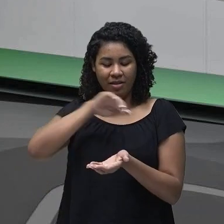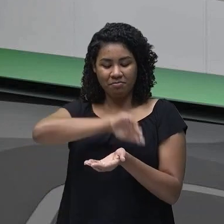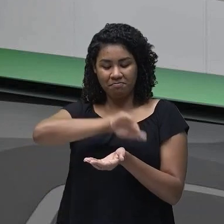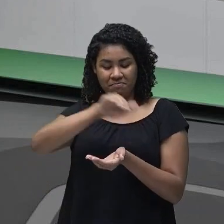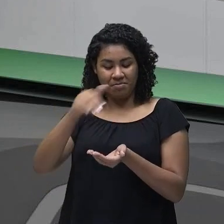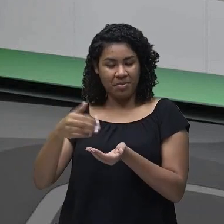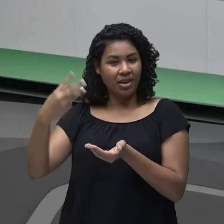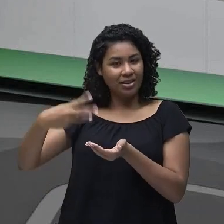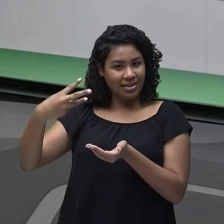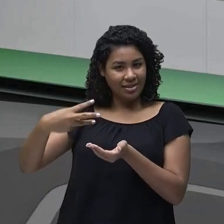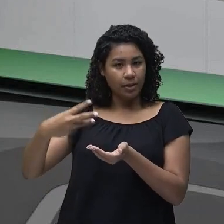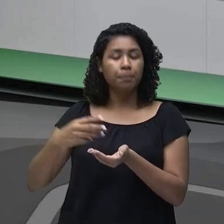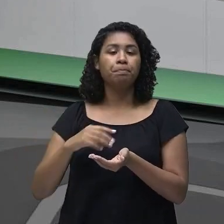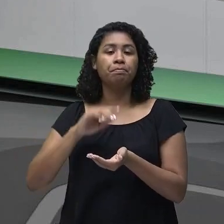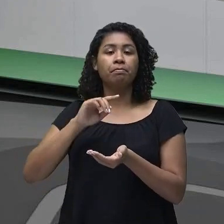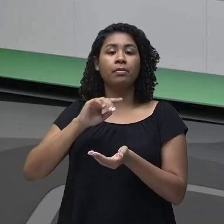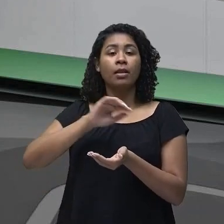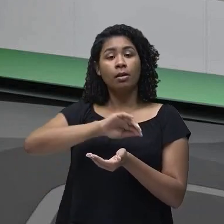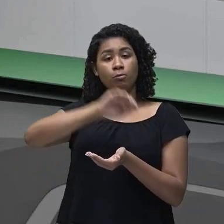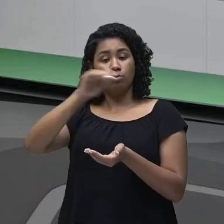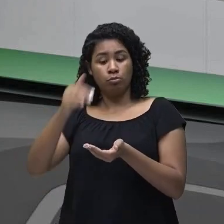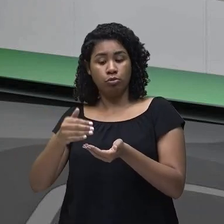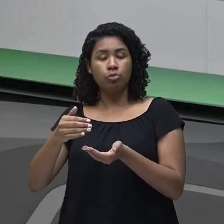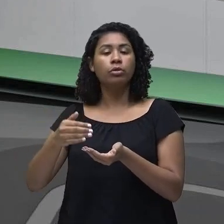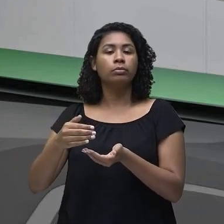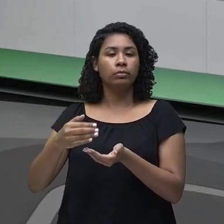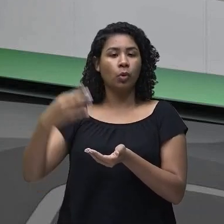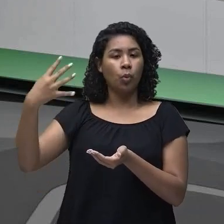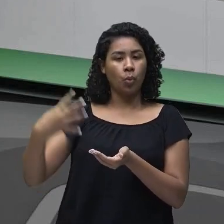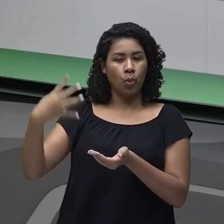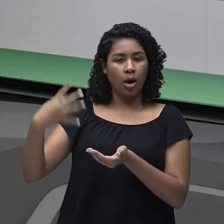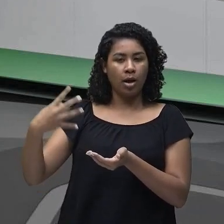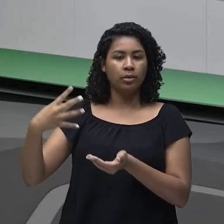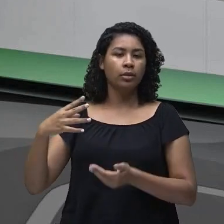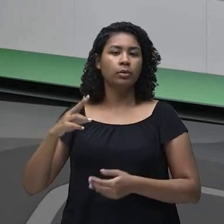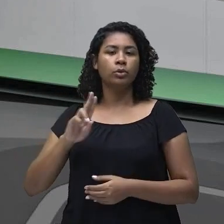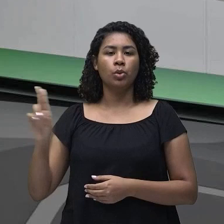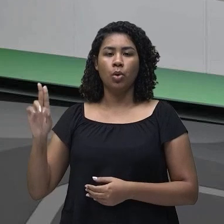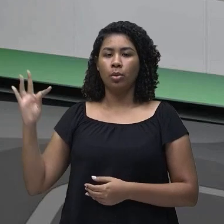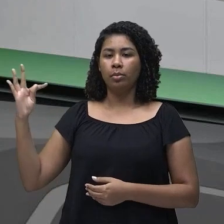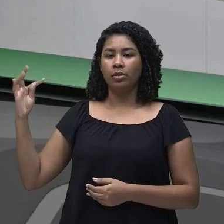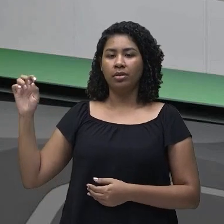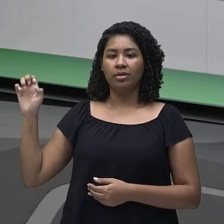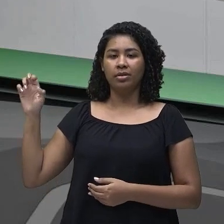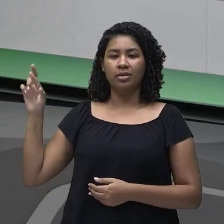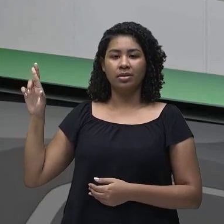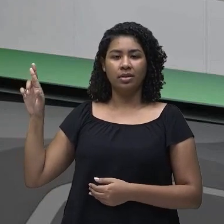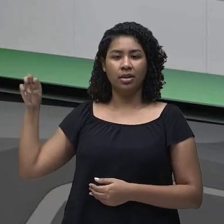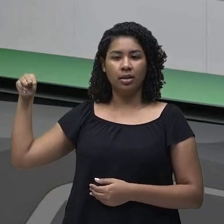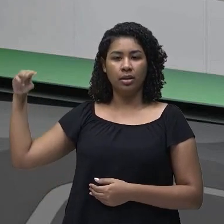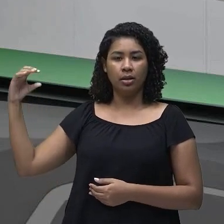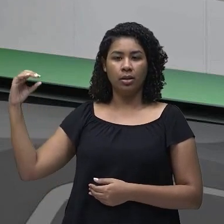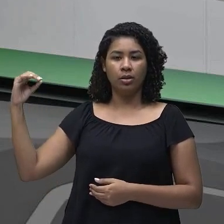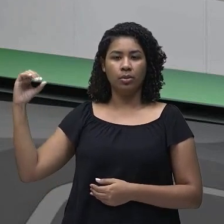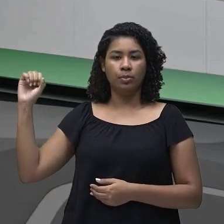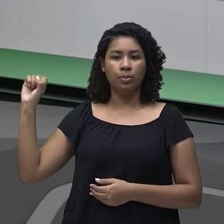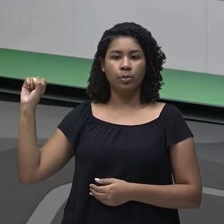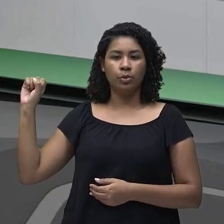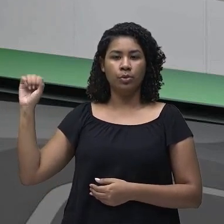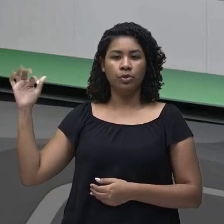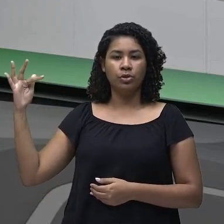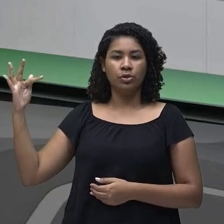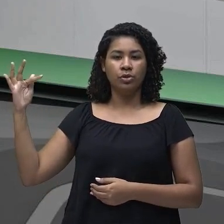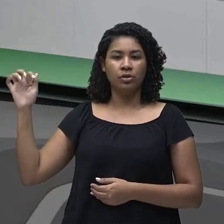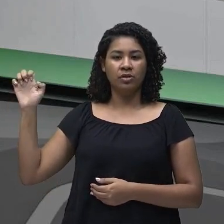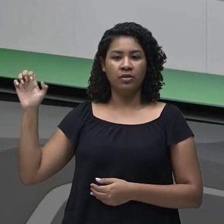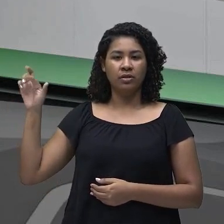né? Depois nós temos a termosfera, ela recebe essa denominação também porque aqui as temperaturas estão